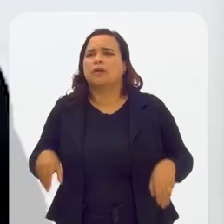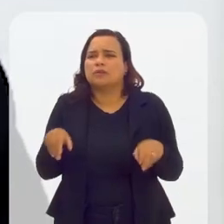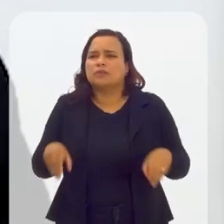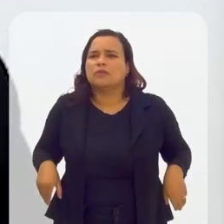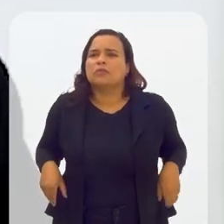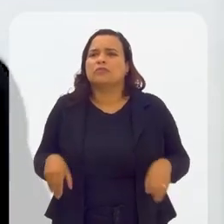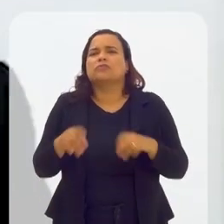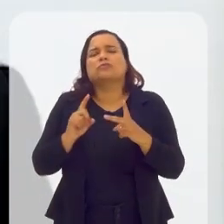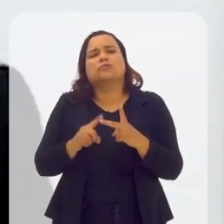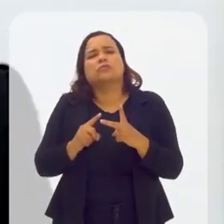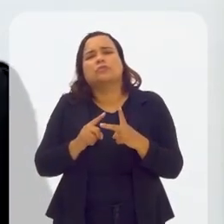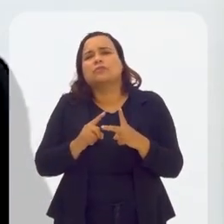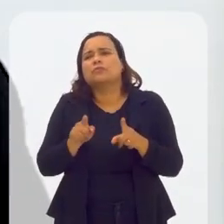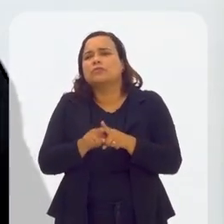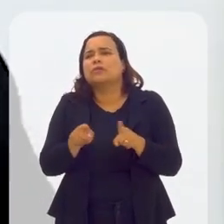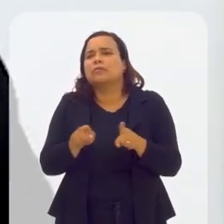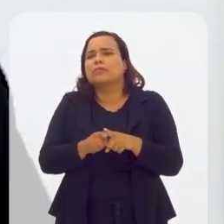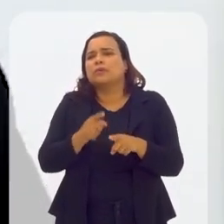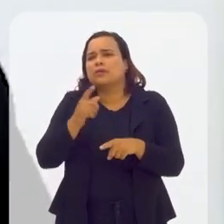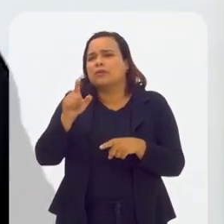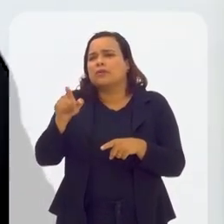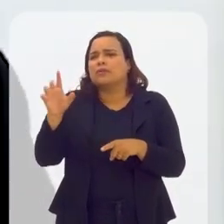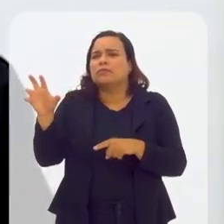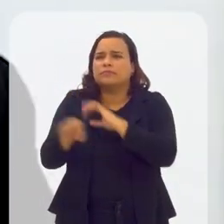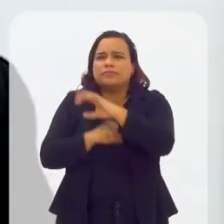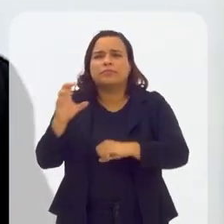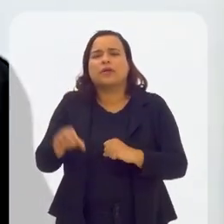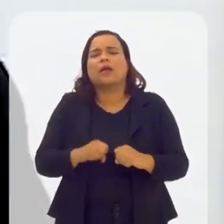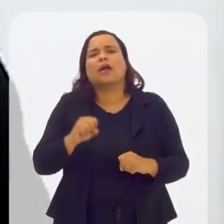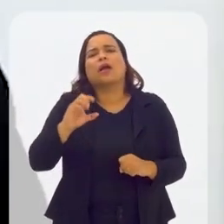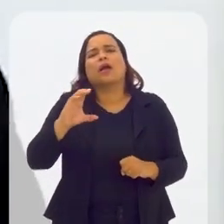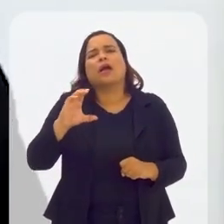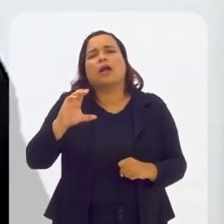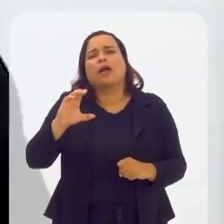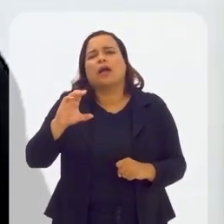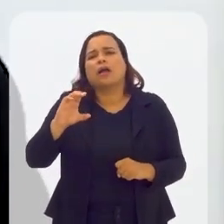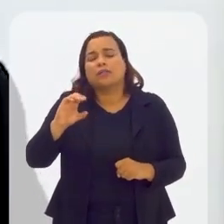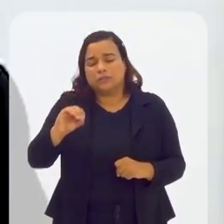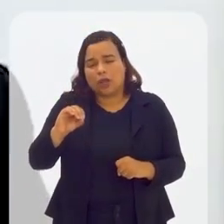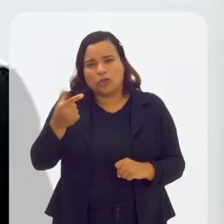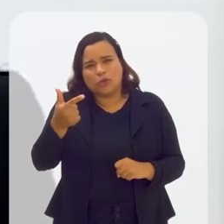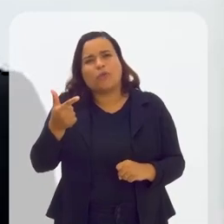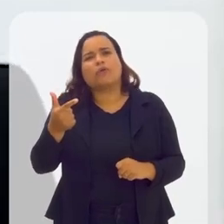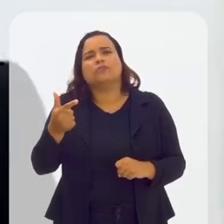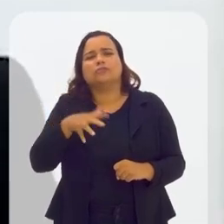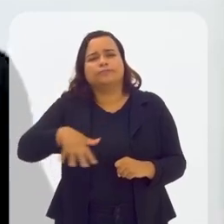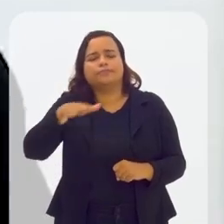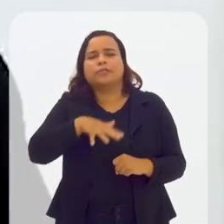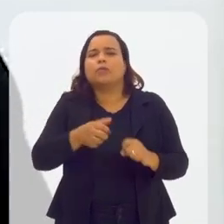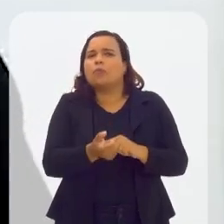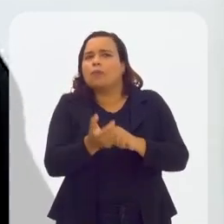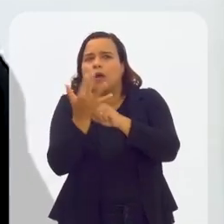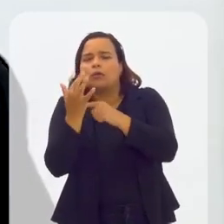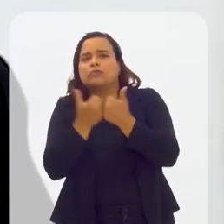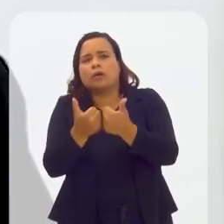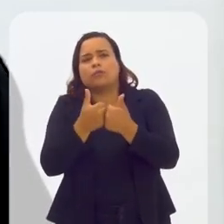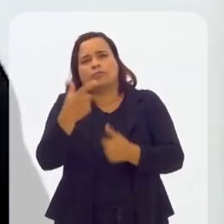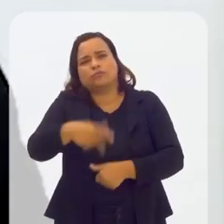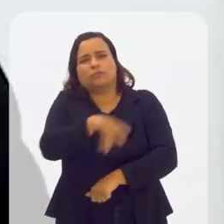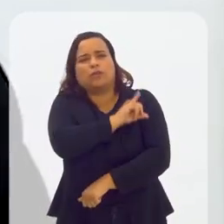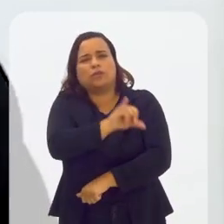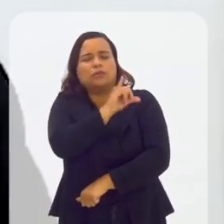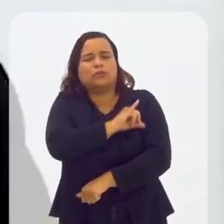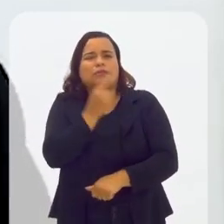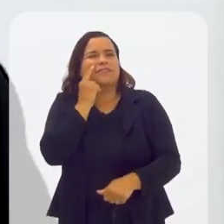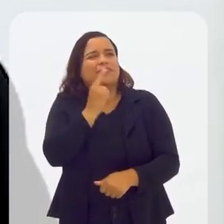cadeirantes, uma agenda ESG que pode passar por uma pegada de carbono em torno da nossa frota de